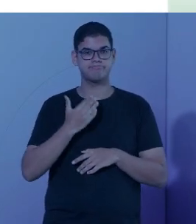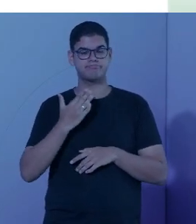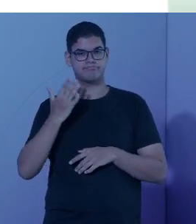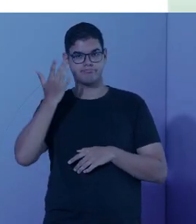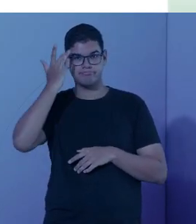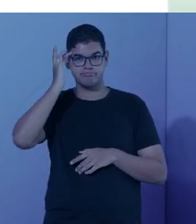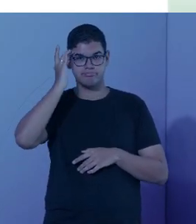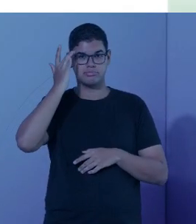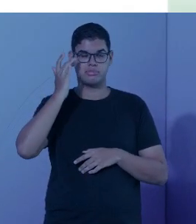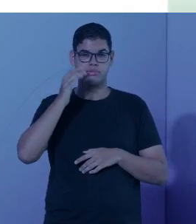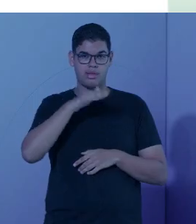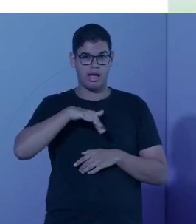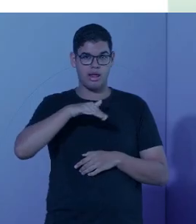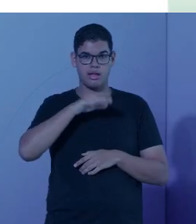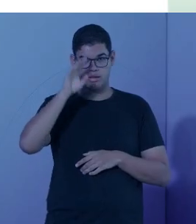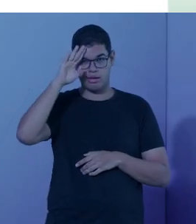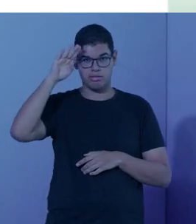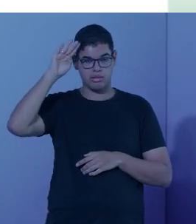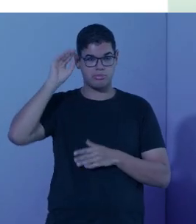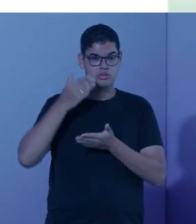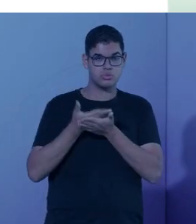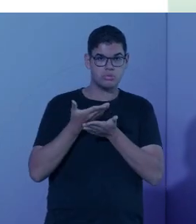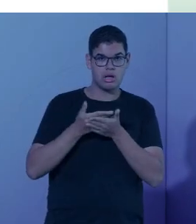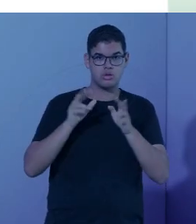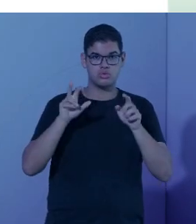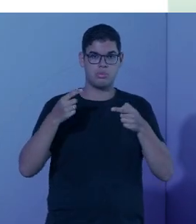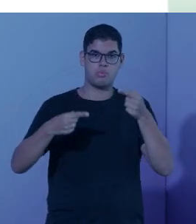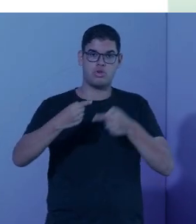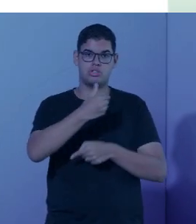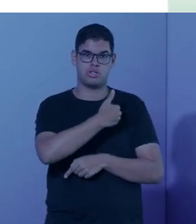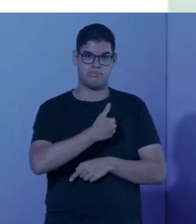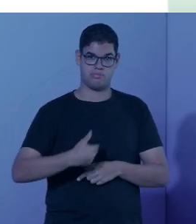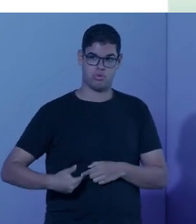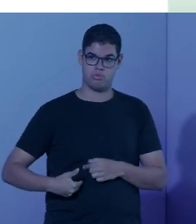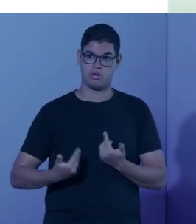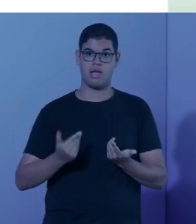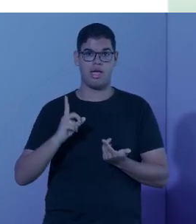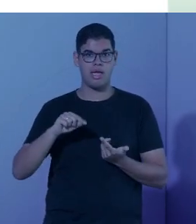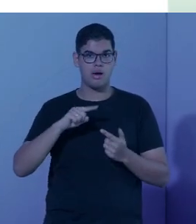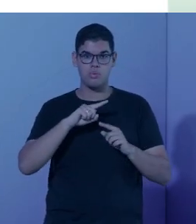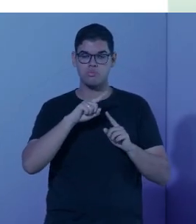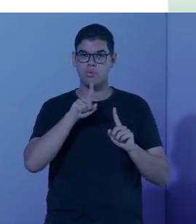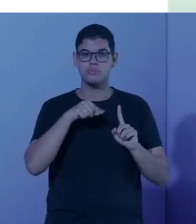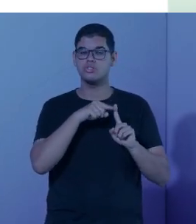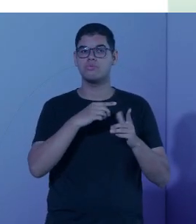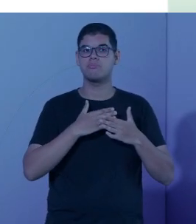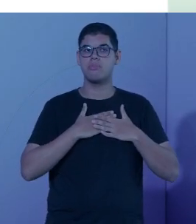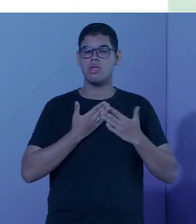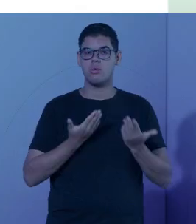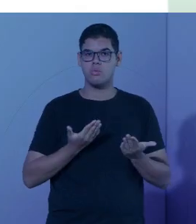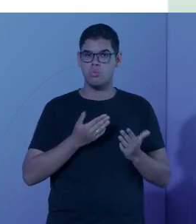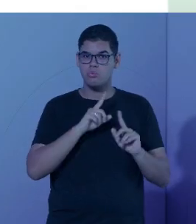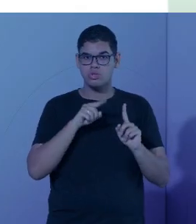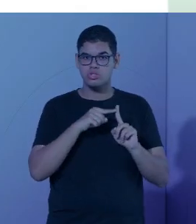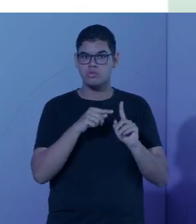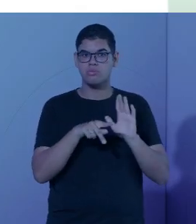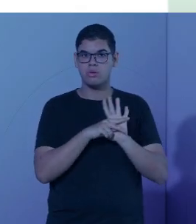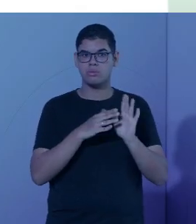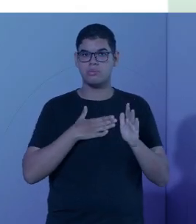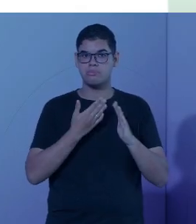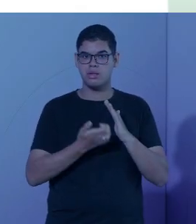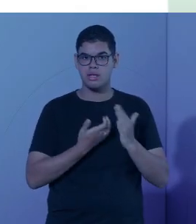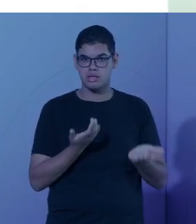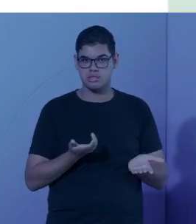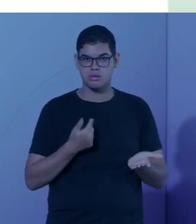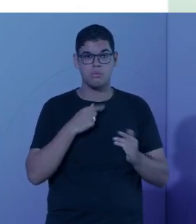acadêmica de estudar a implementação das políticas públicas. Então, era esse o objetivo inicial do estudo, então é o objetivo